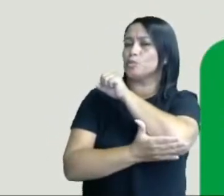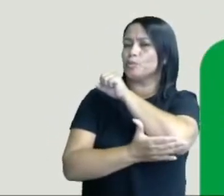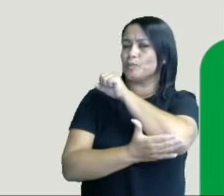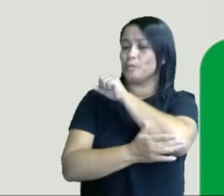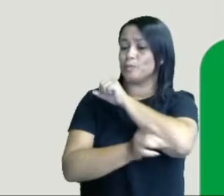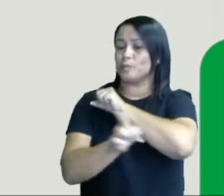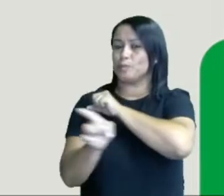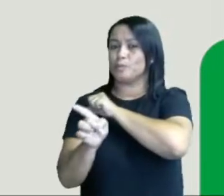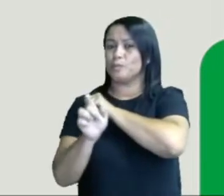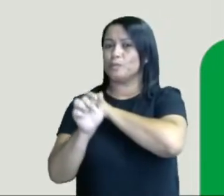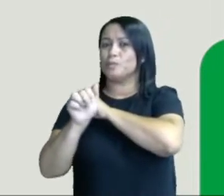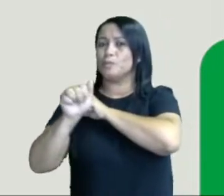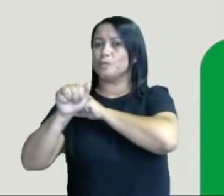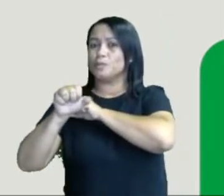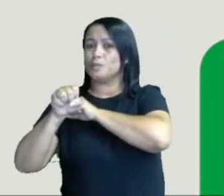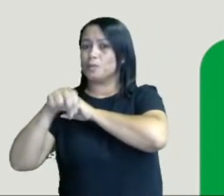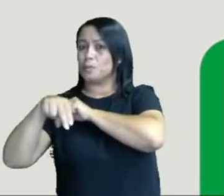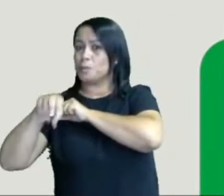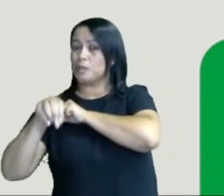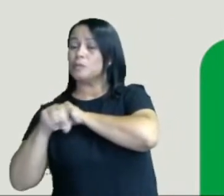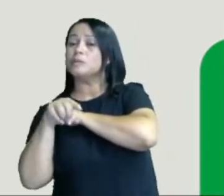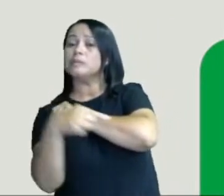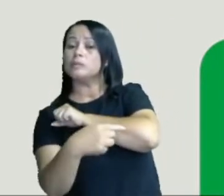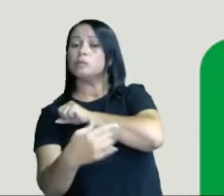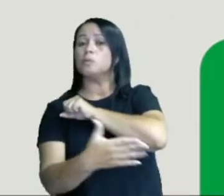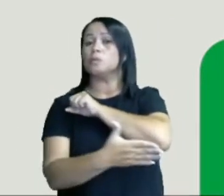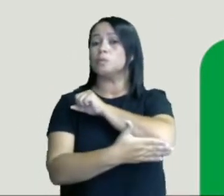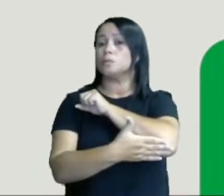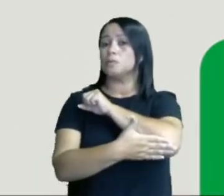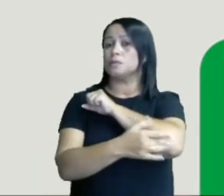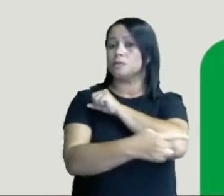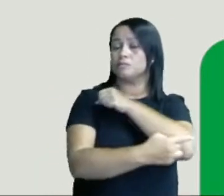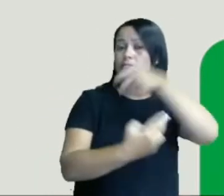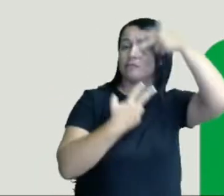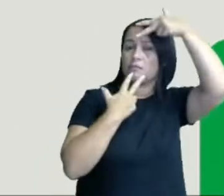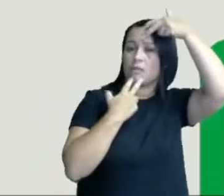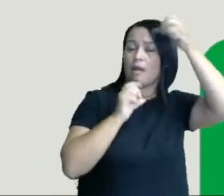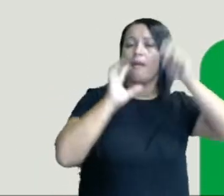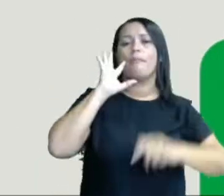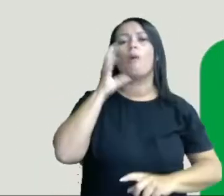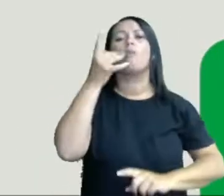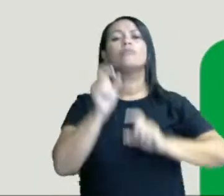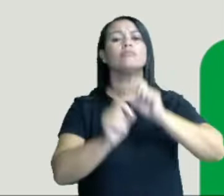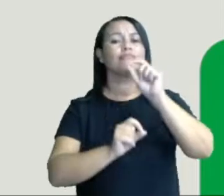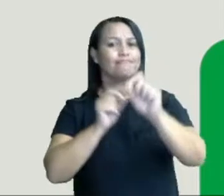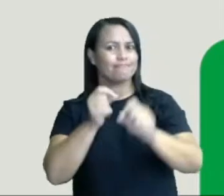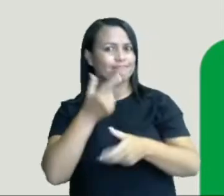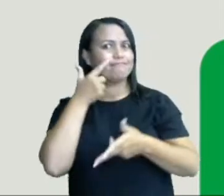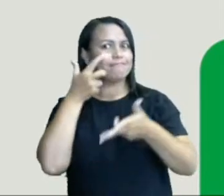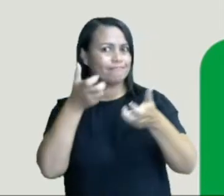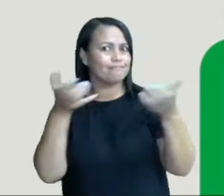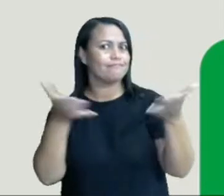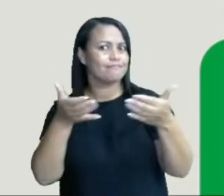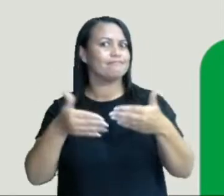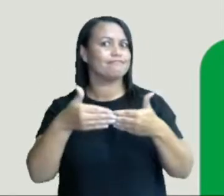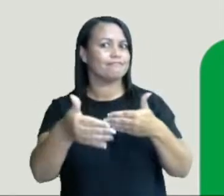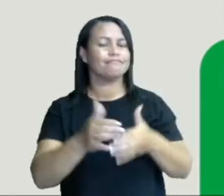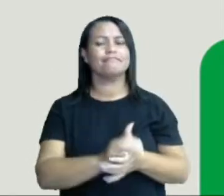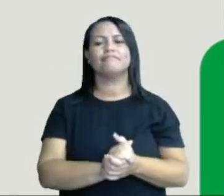asno. Então, esse ciúme foi que fez acontecer o que a gente vai ver aqui na